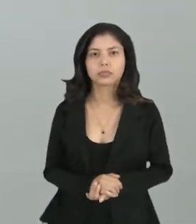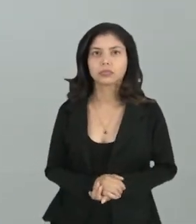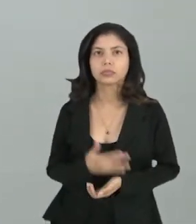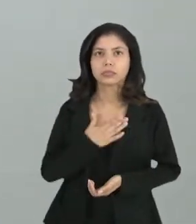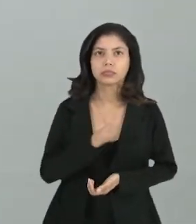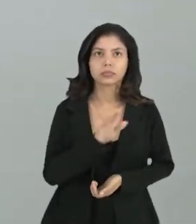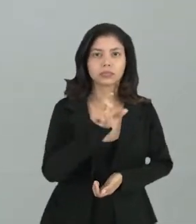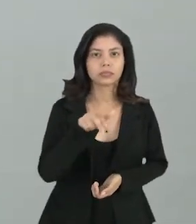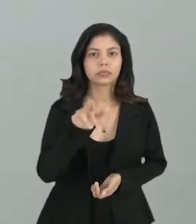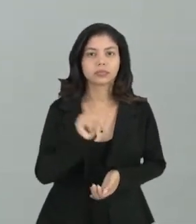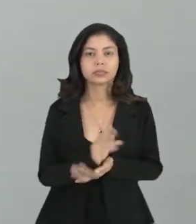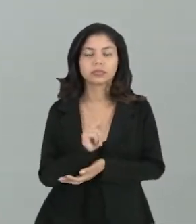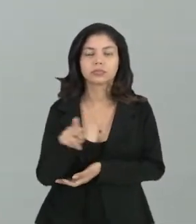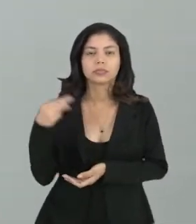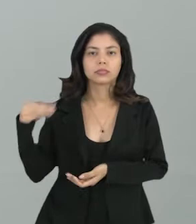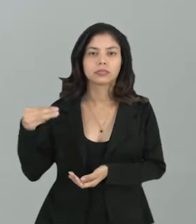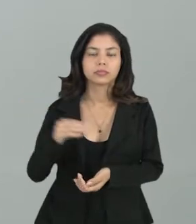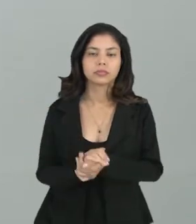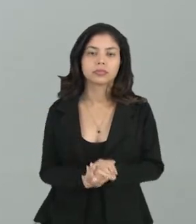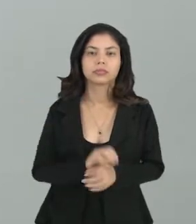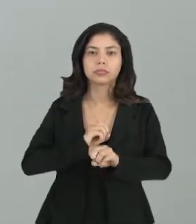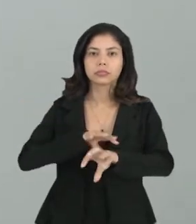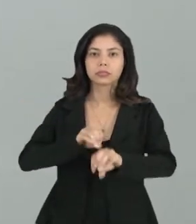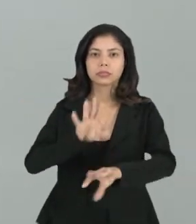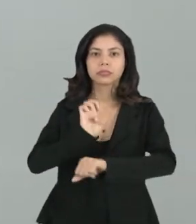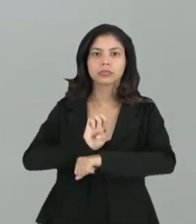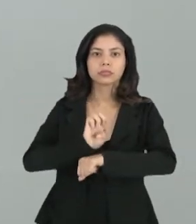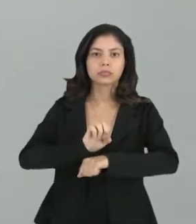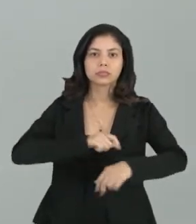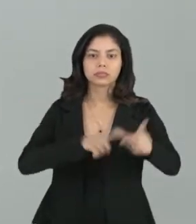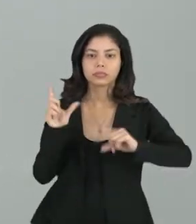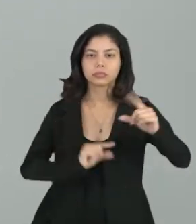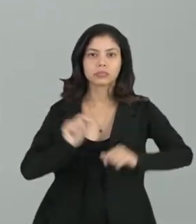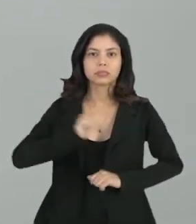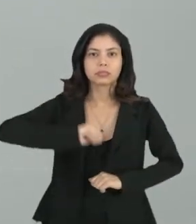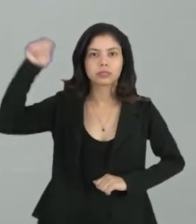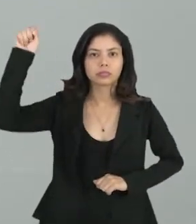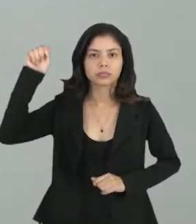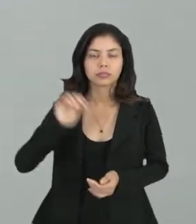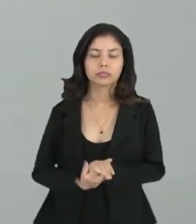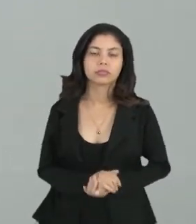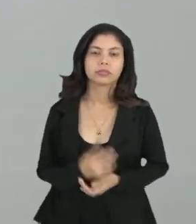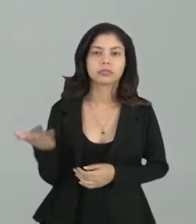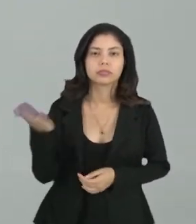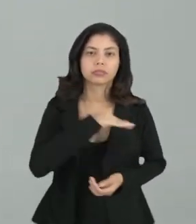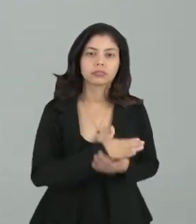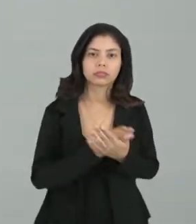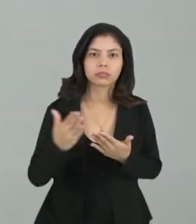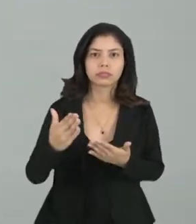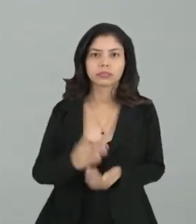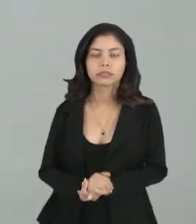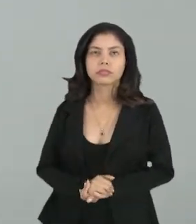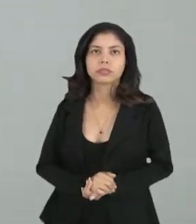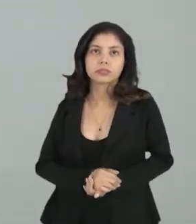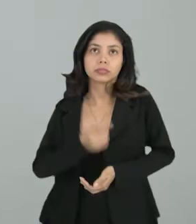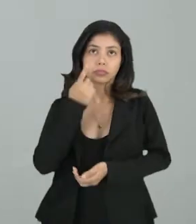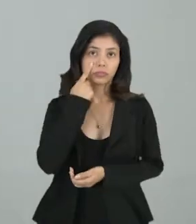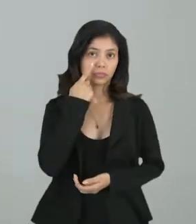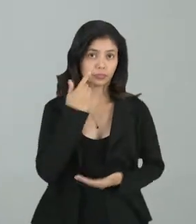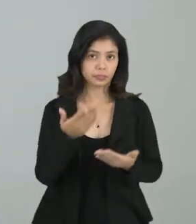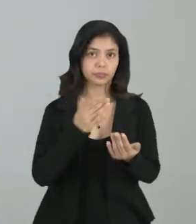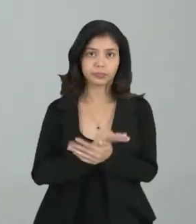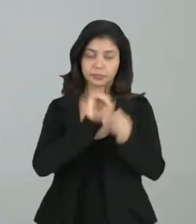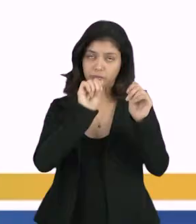nome é Luan Felipe, sou professor de matemática da rede pública do estado do Acre. Então, sem mais perca de tempo, vamos iniciar. Então, compartilhando aqui